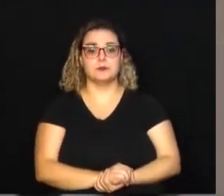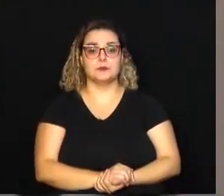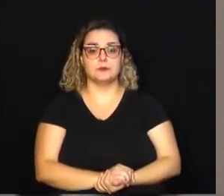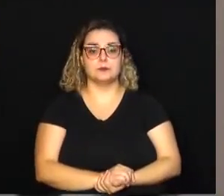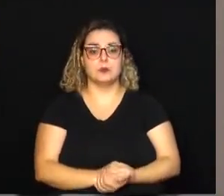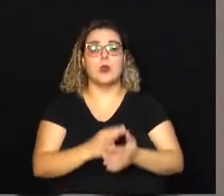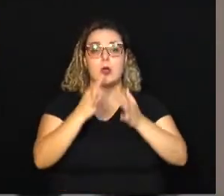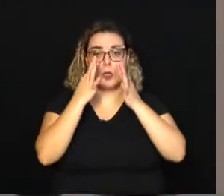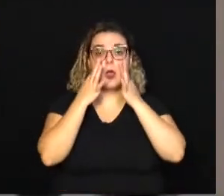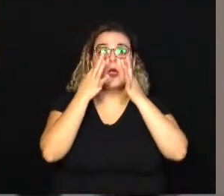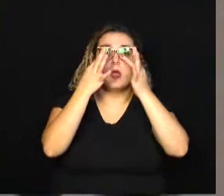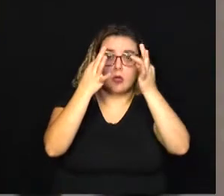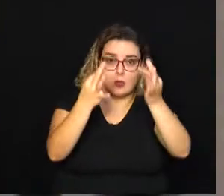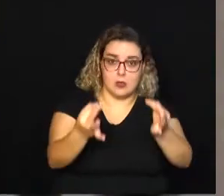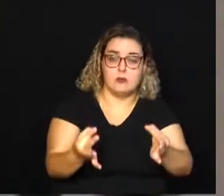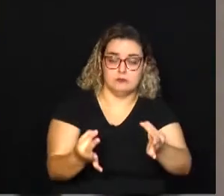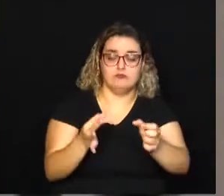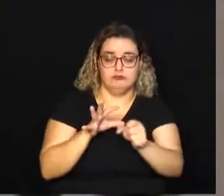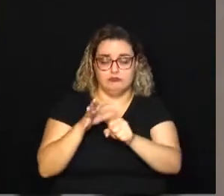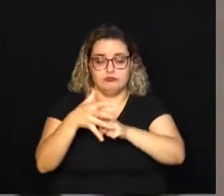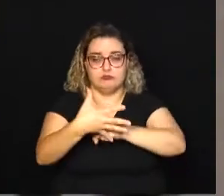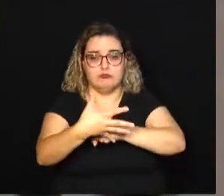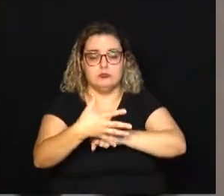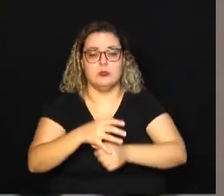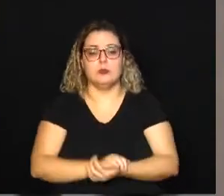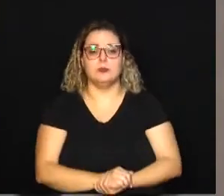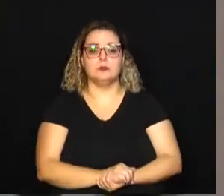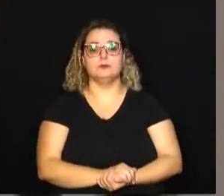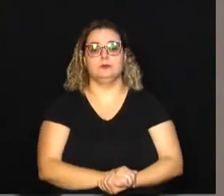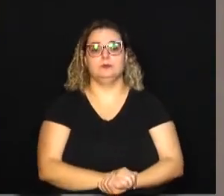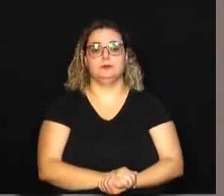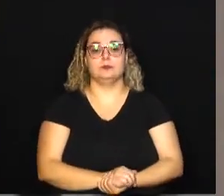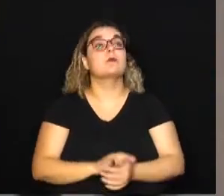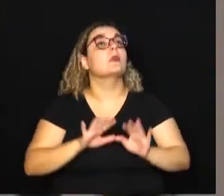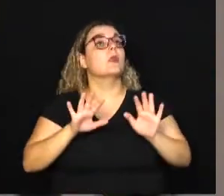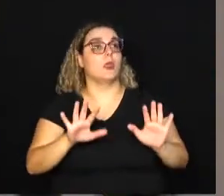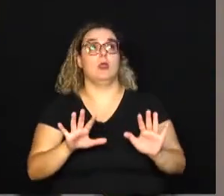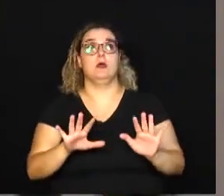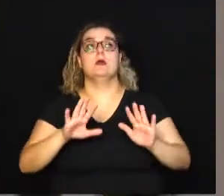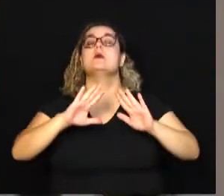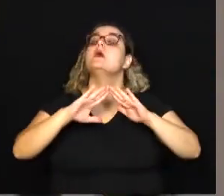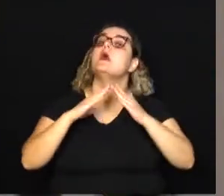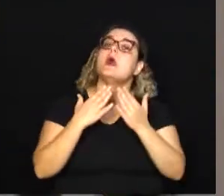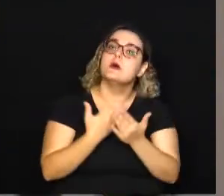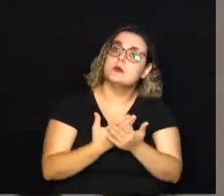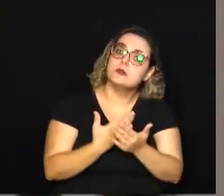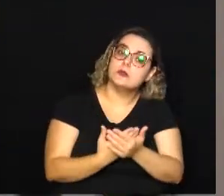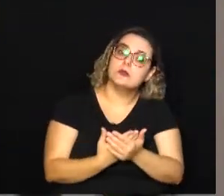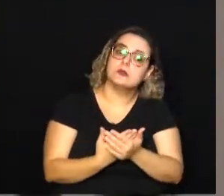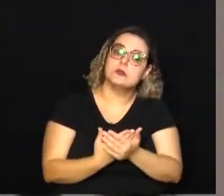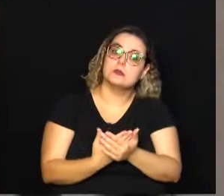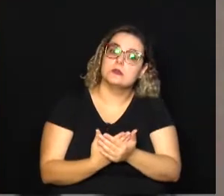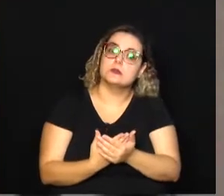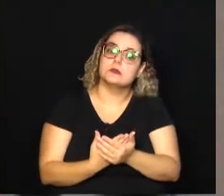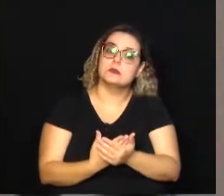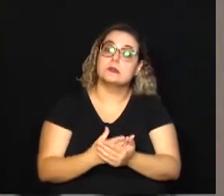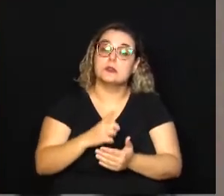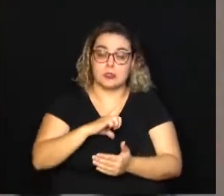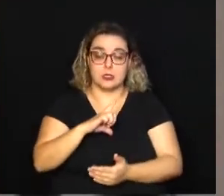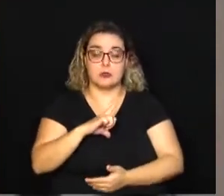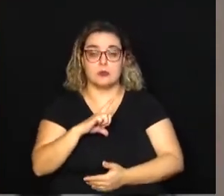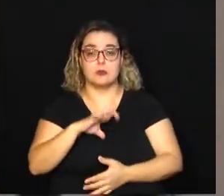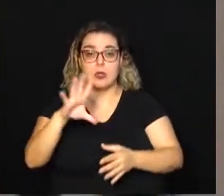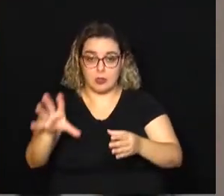atenção epidemiológica. Agora, a questão da escola propriamente dito, que eu tenho a acrescentar é o